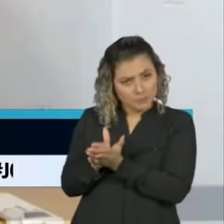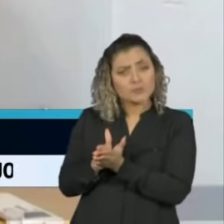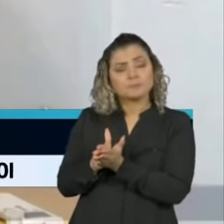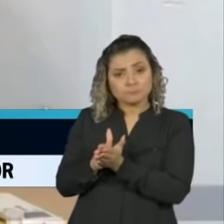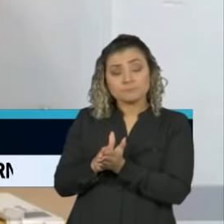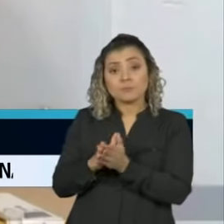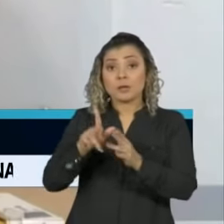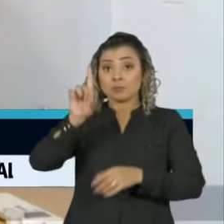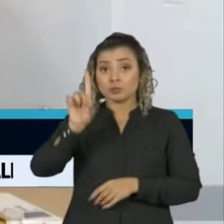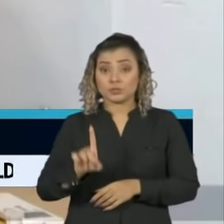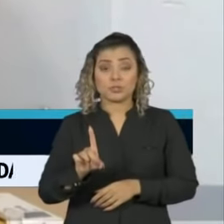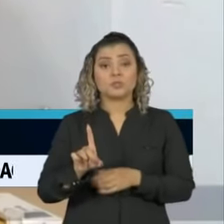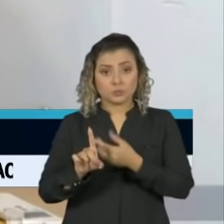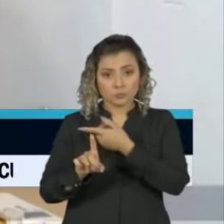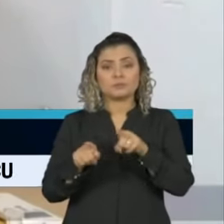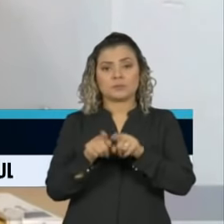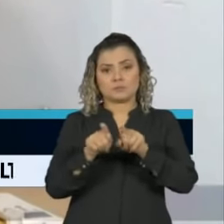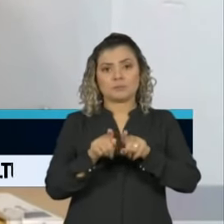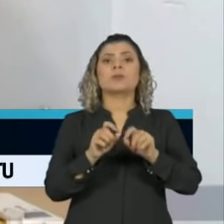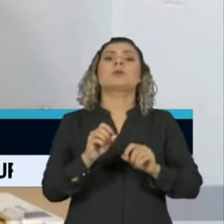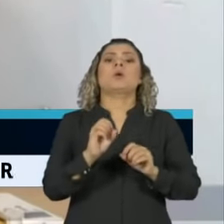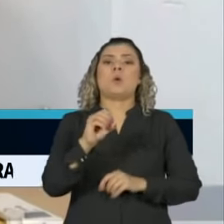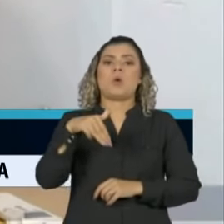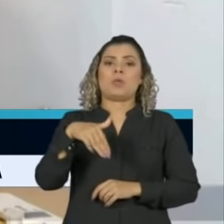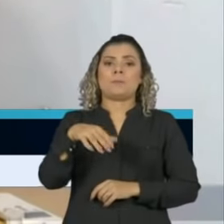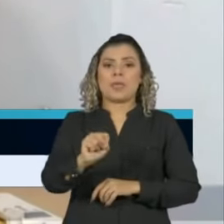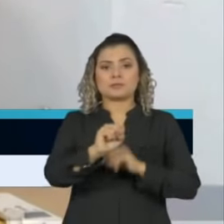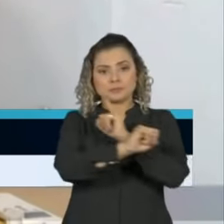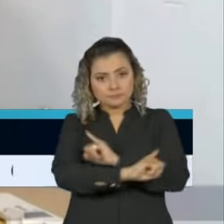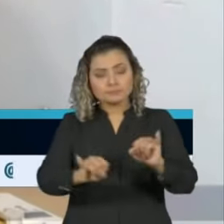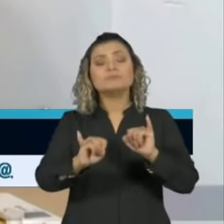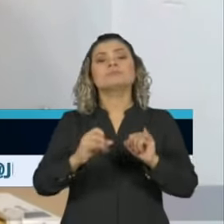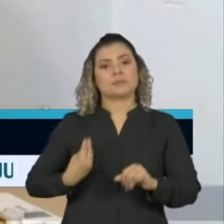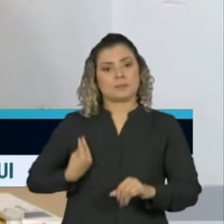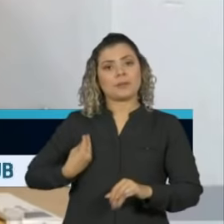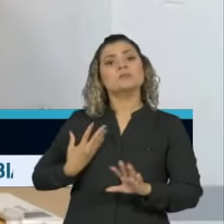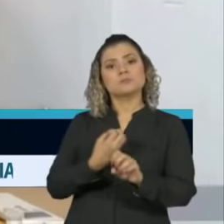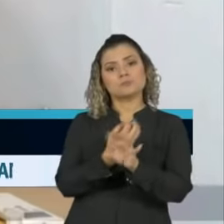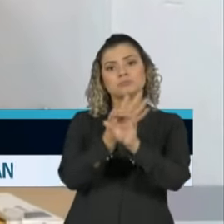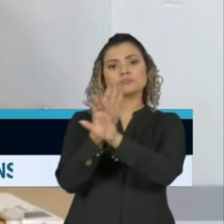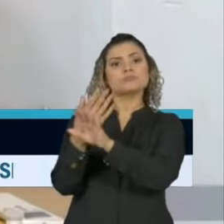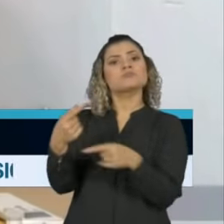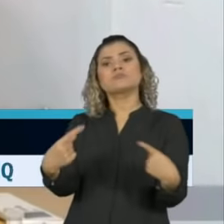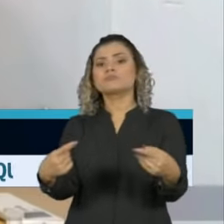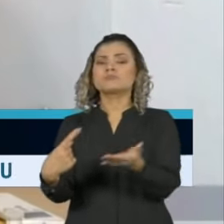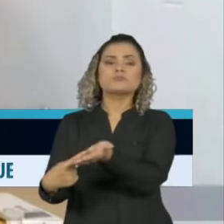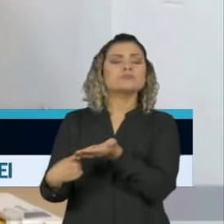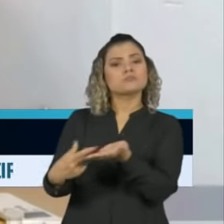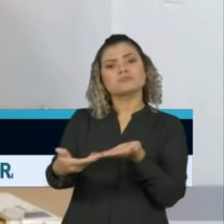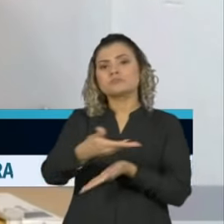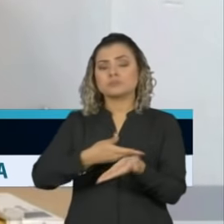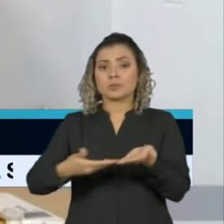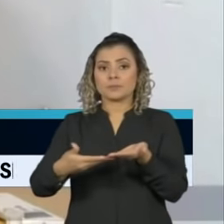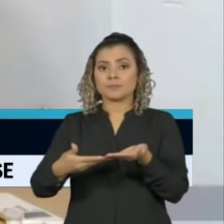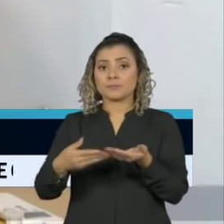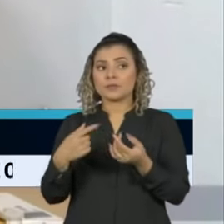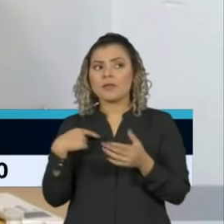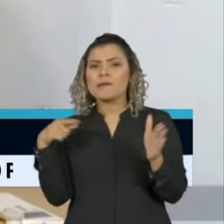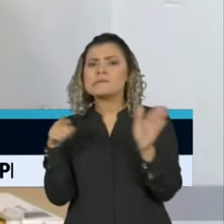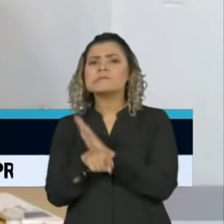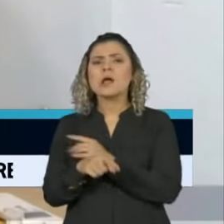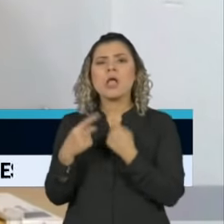O diretor-geral da Organização Mundial da Saúde participou da videoconferência e foi questionado sobre o discurso do presidente